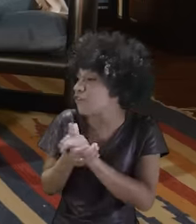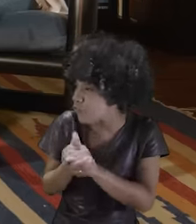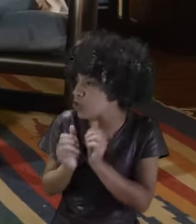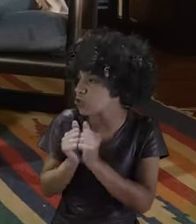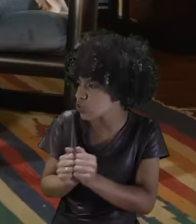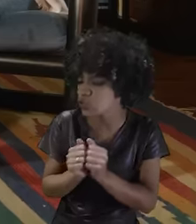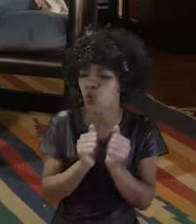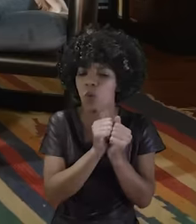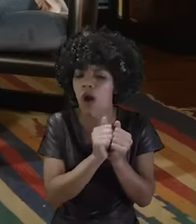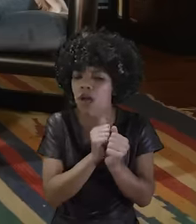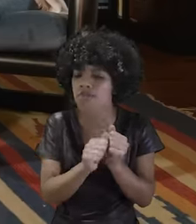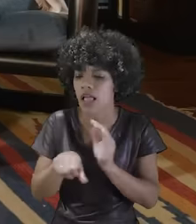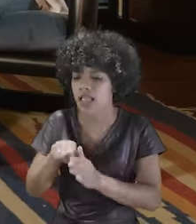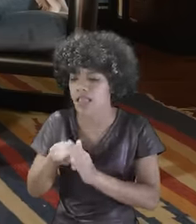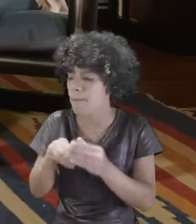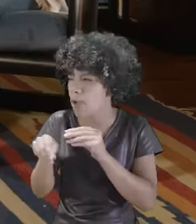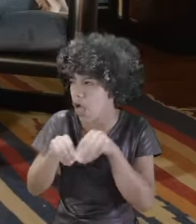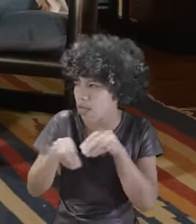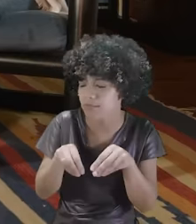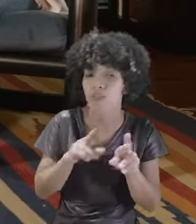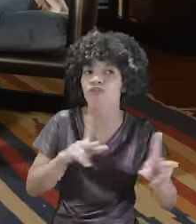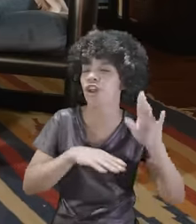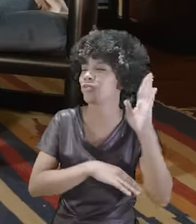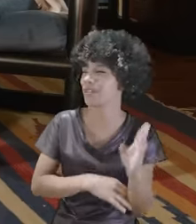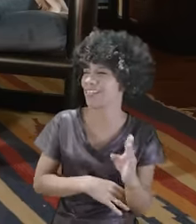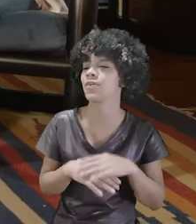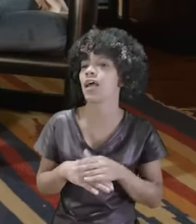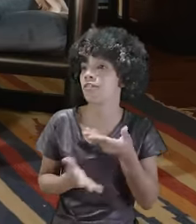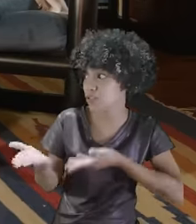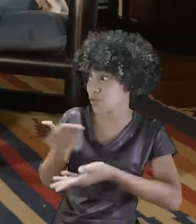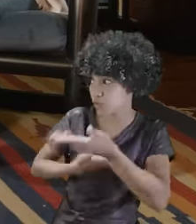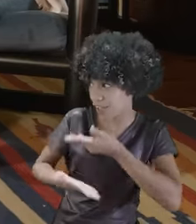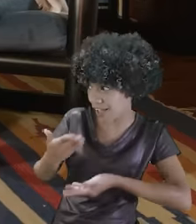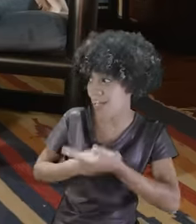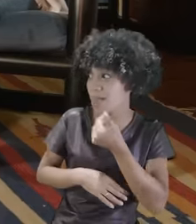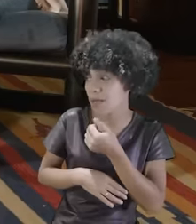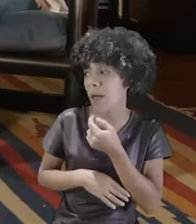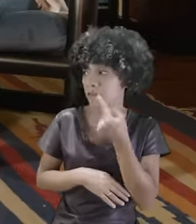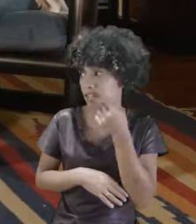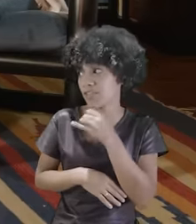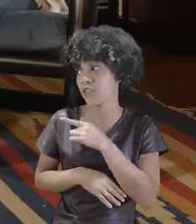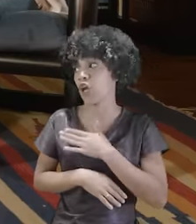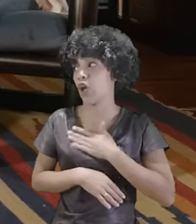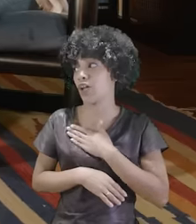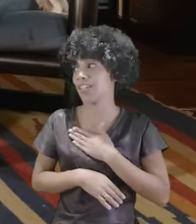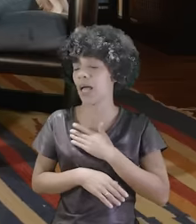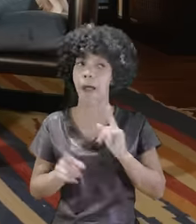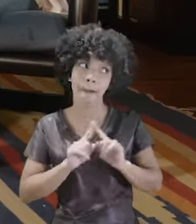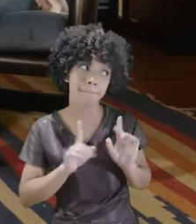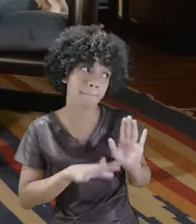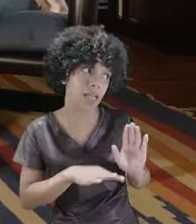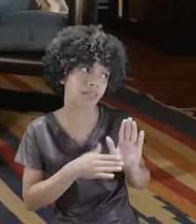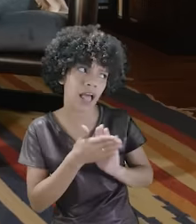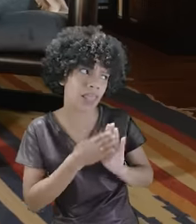lá vem vou comer o arroz sem cebola e sem alho e a gente vai fazer algumas trocas de alimentos para ver se você gosta em que